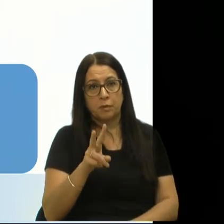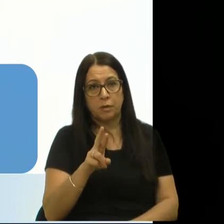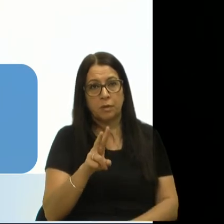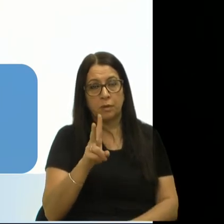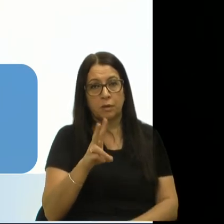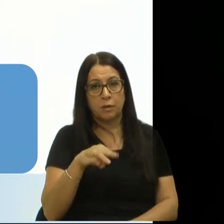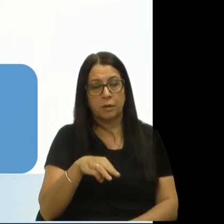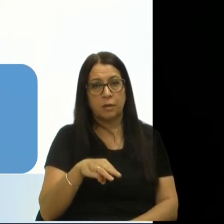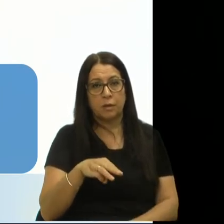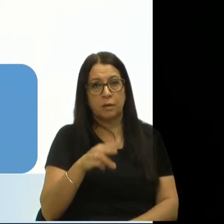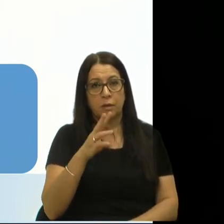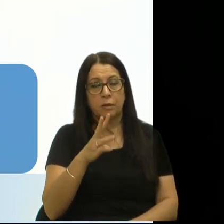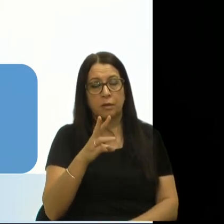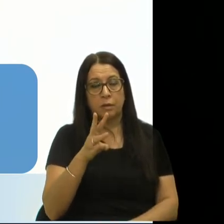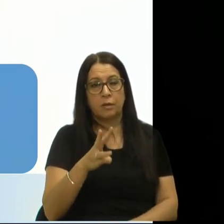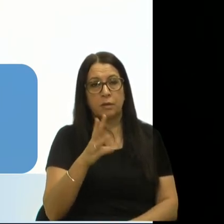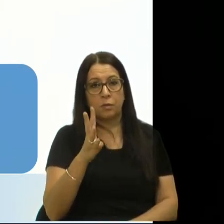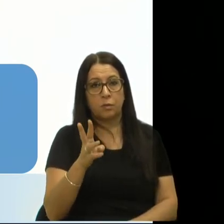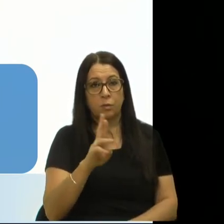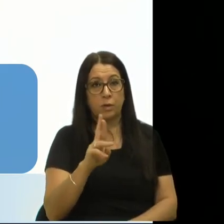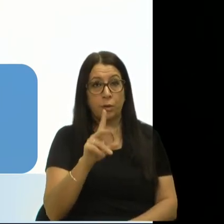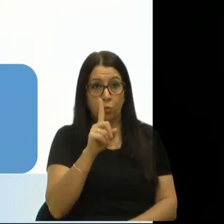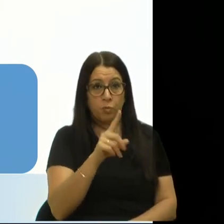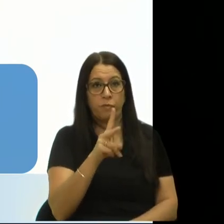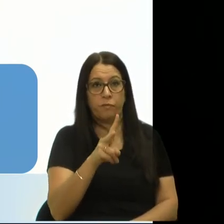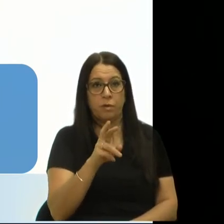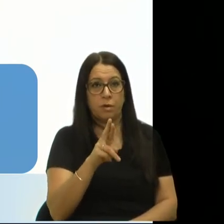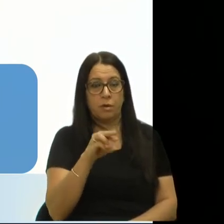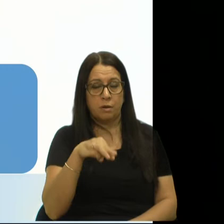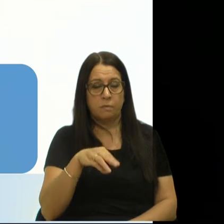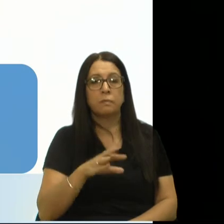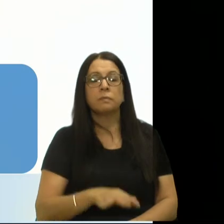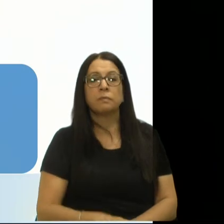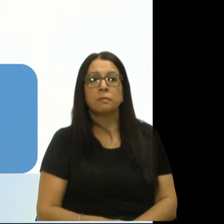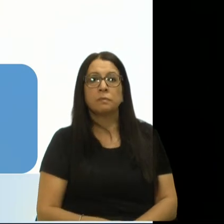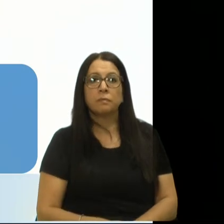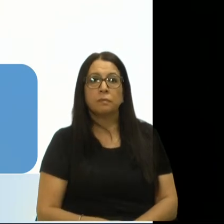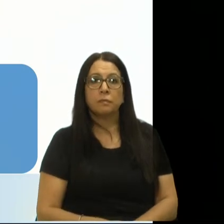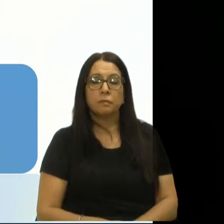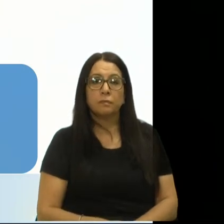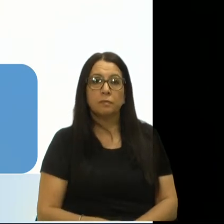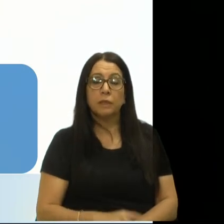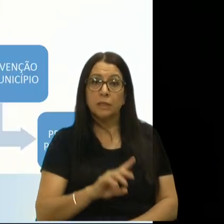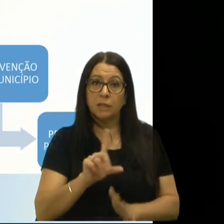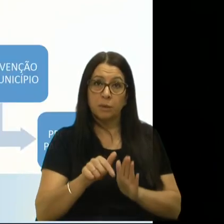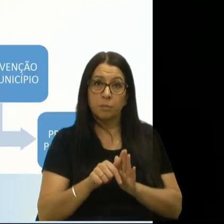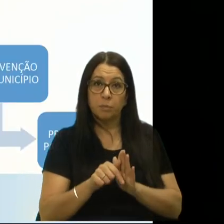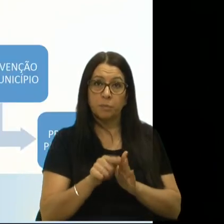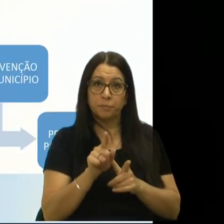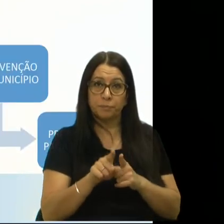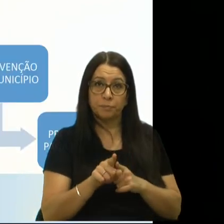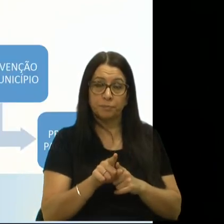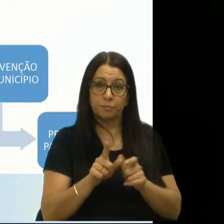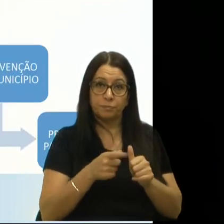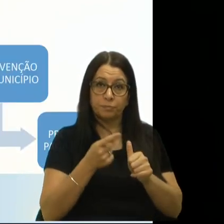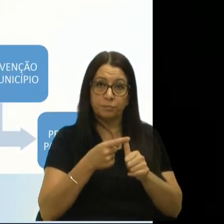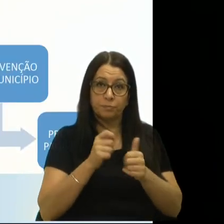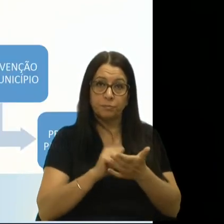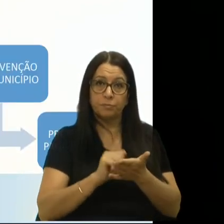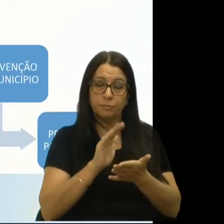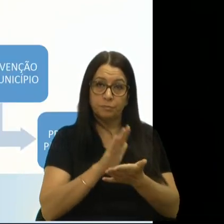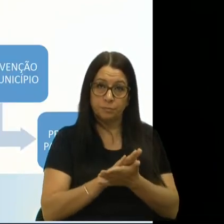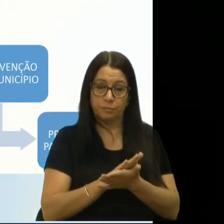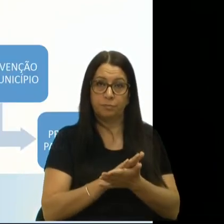R$ 34,00, né? A indicação, após o recebimento, né, dessa primeira multa e